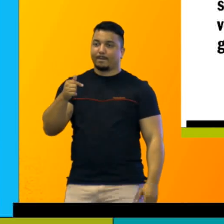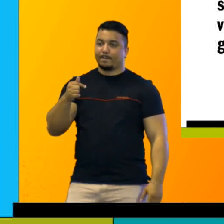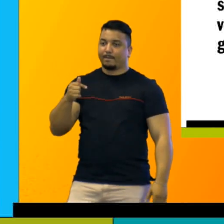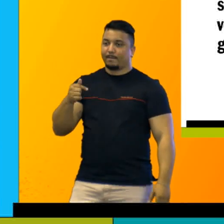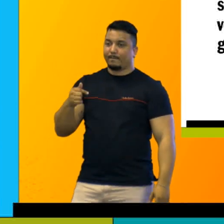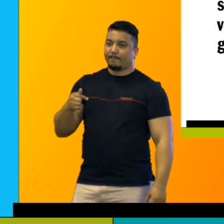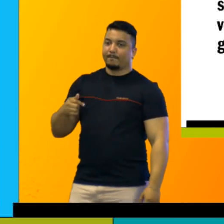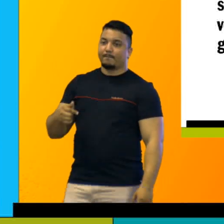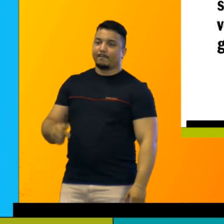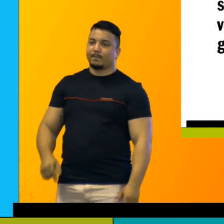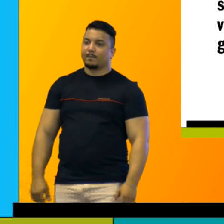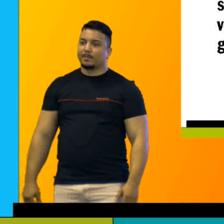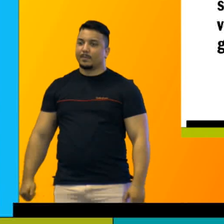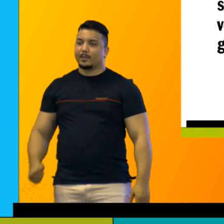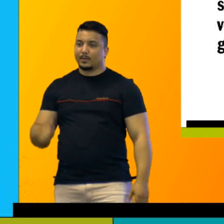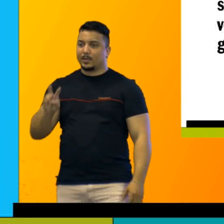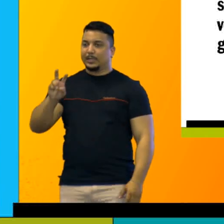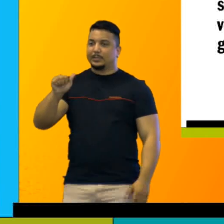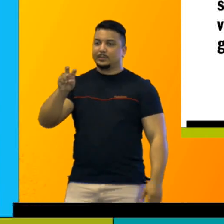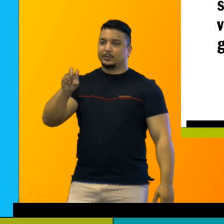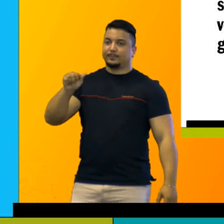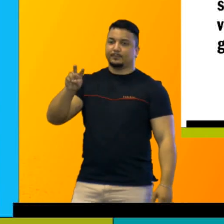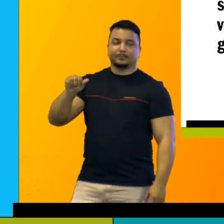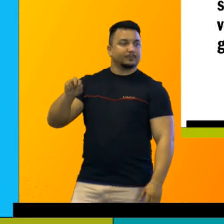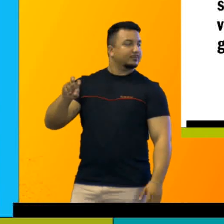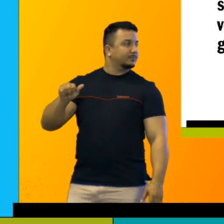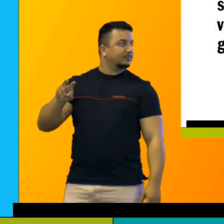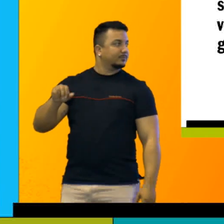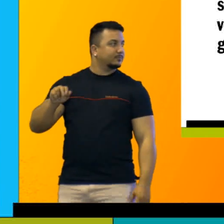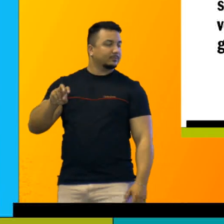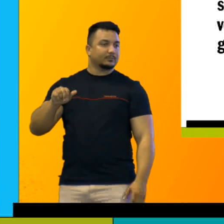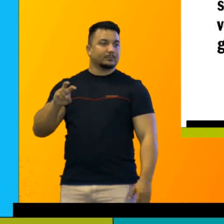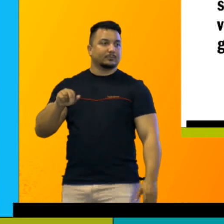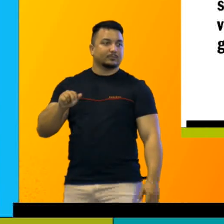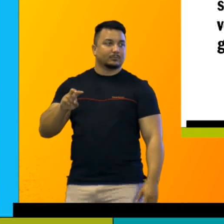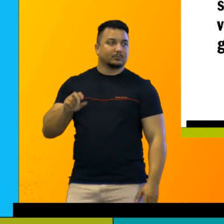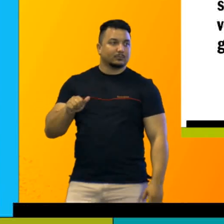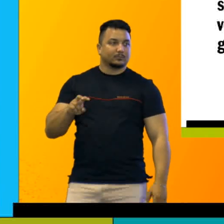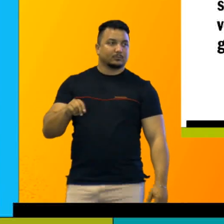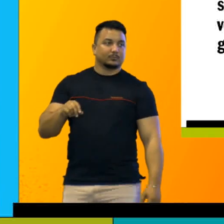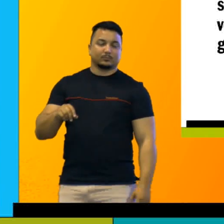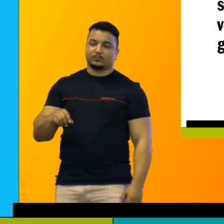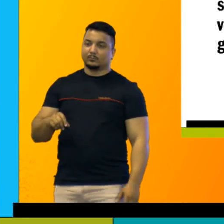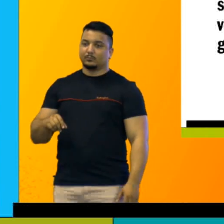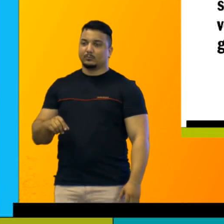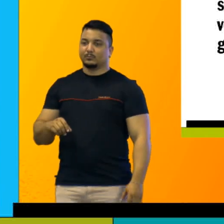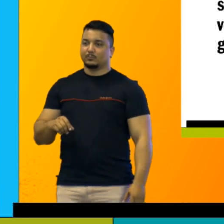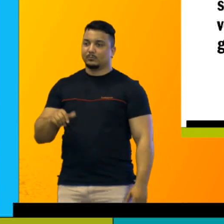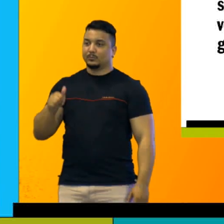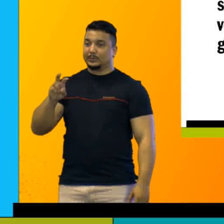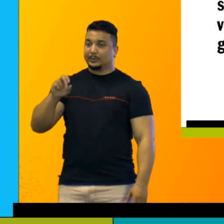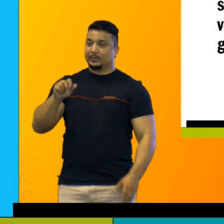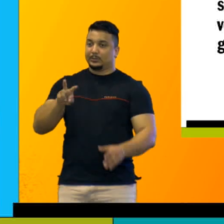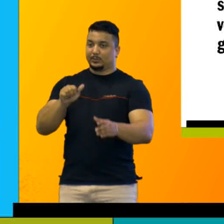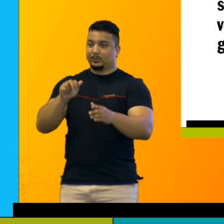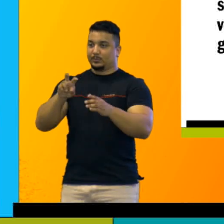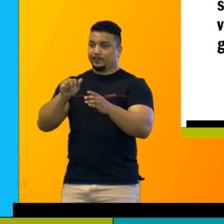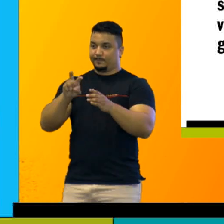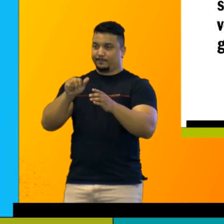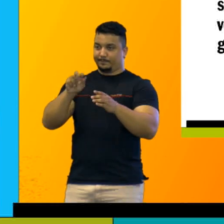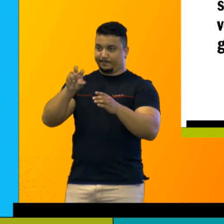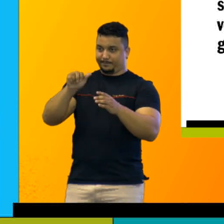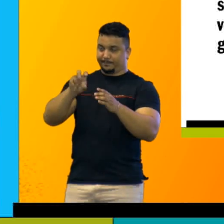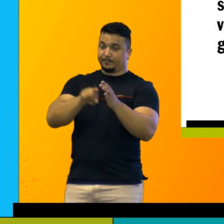É? É a 15? Eu nem botei, tá a 15, foi mal. É a 15. Questão 15. A manchete demonstra que